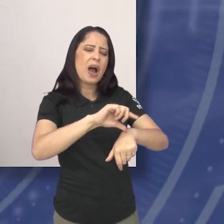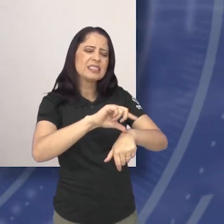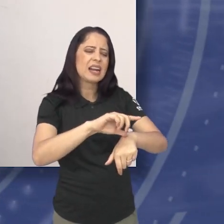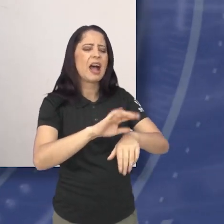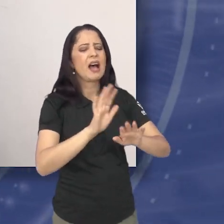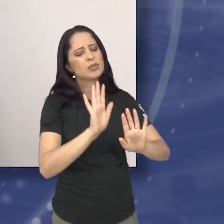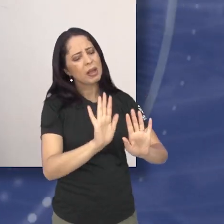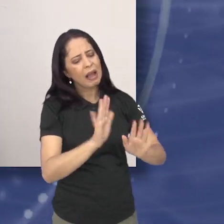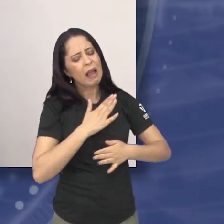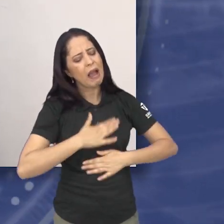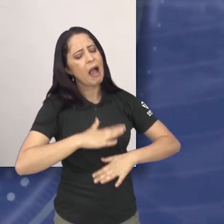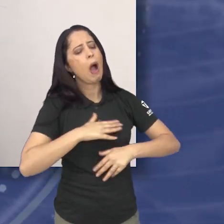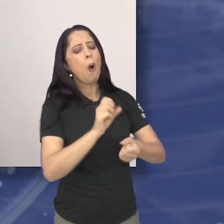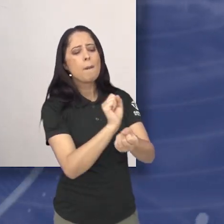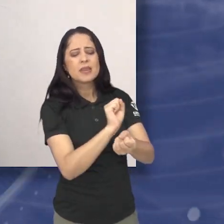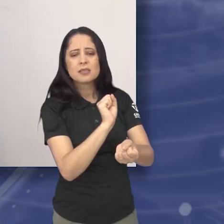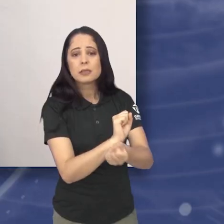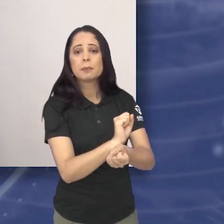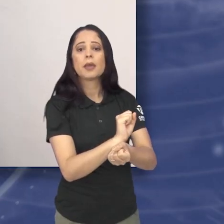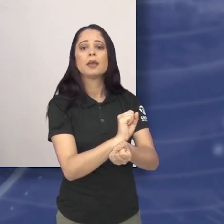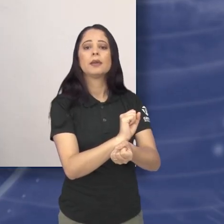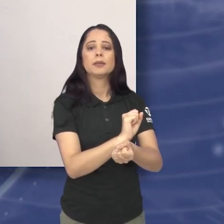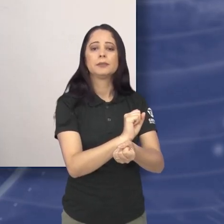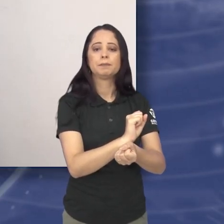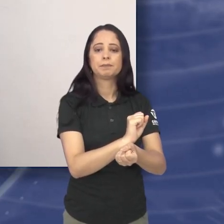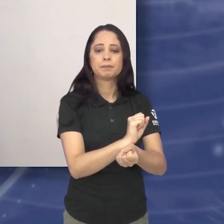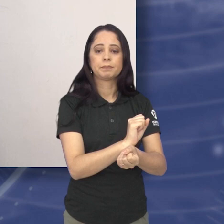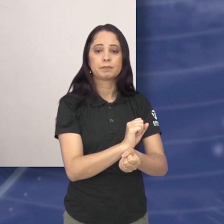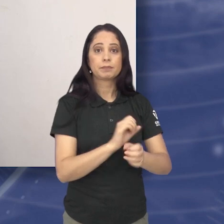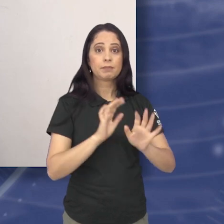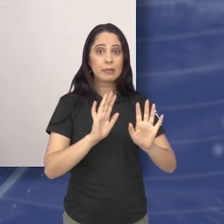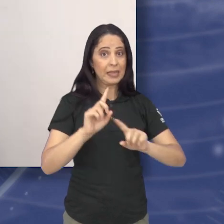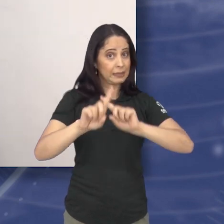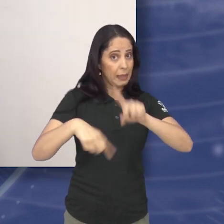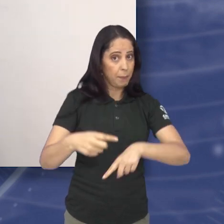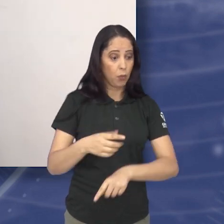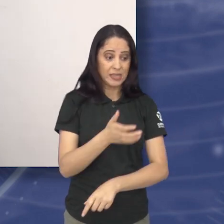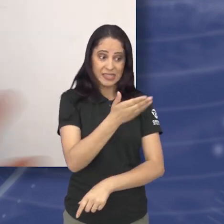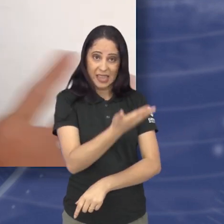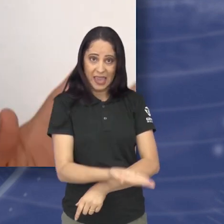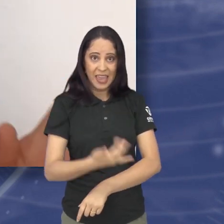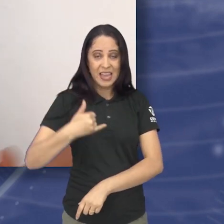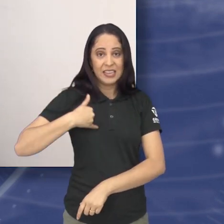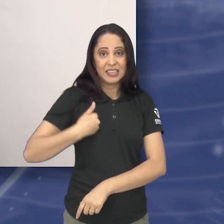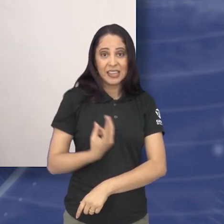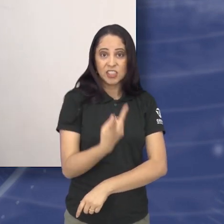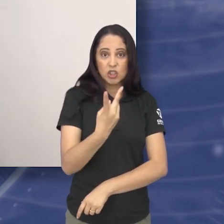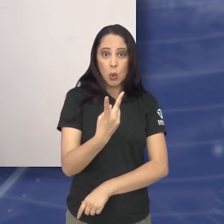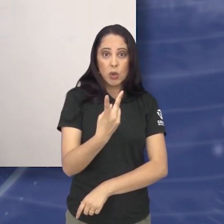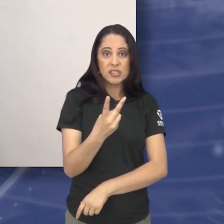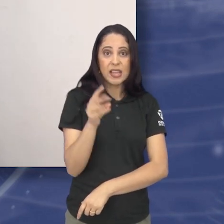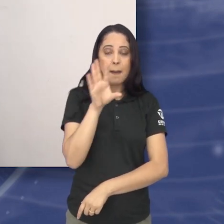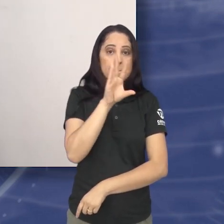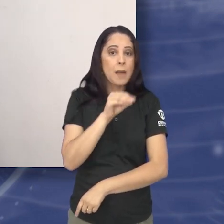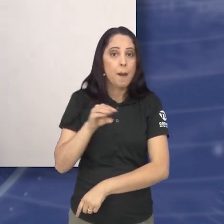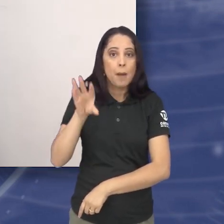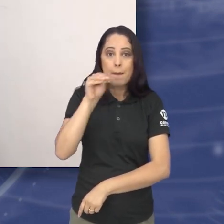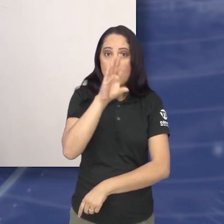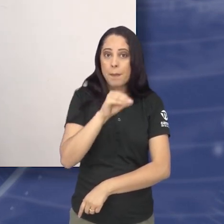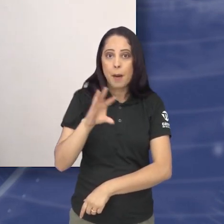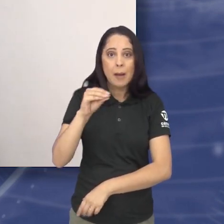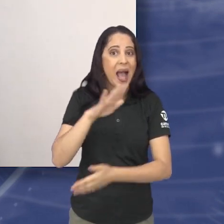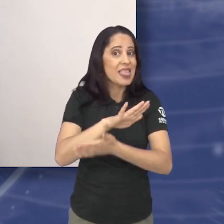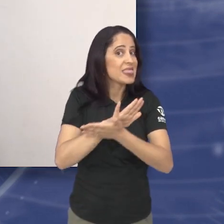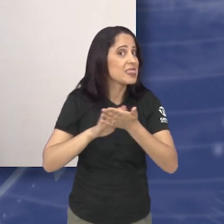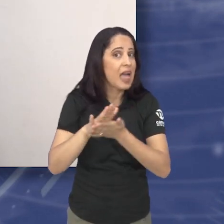vamos esperar, vamos dar o tempo dele. Então, quando ele completou 2 anos e ele não falava absolutamente nada,